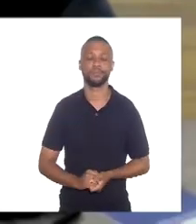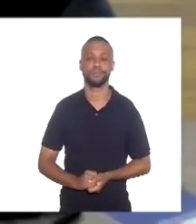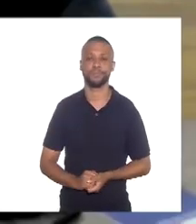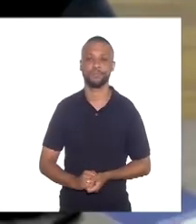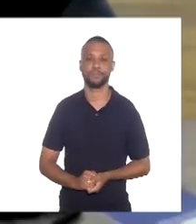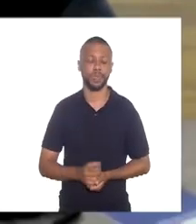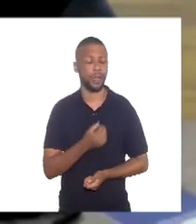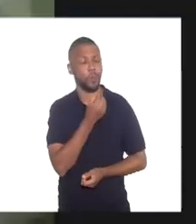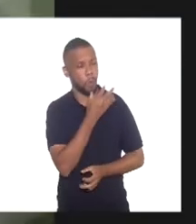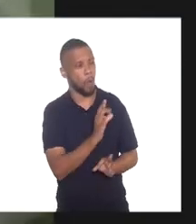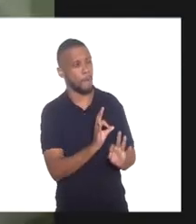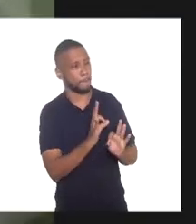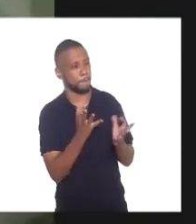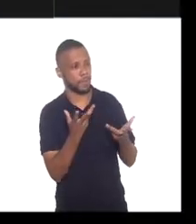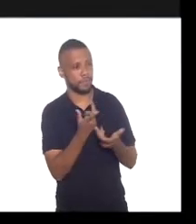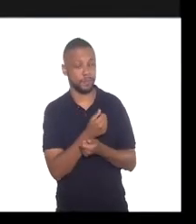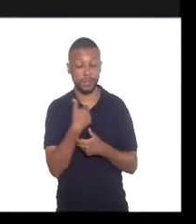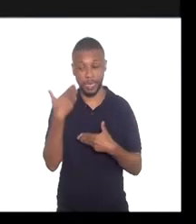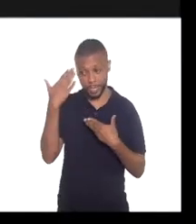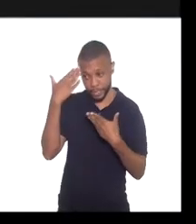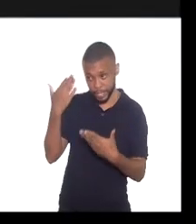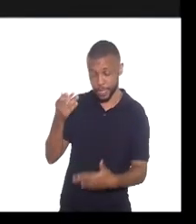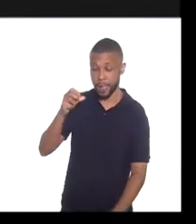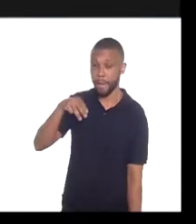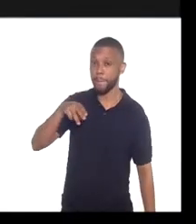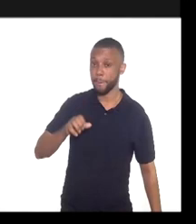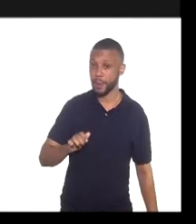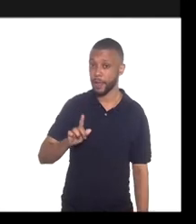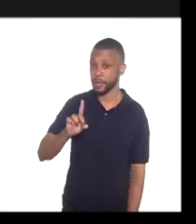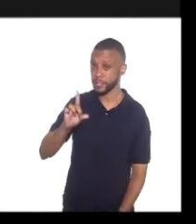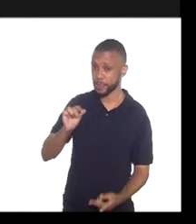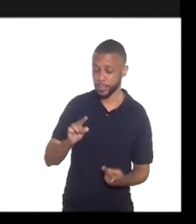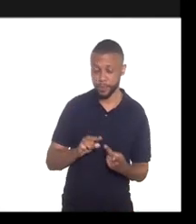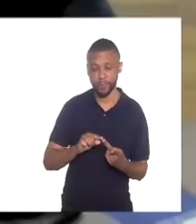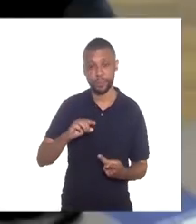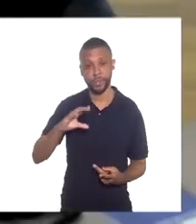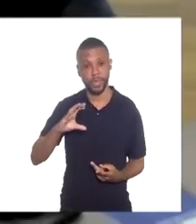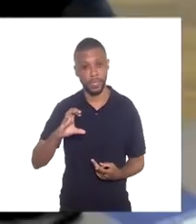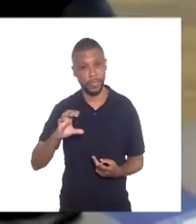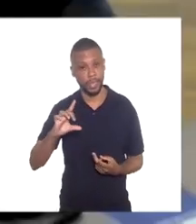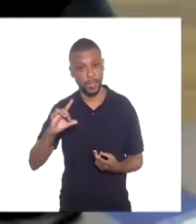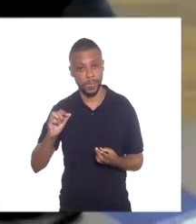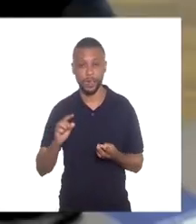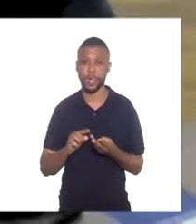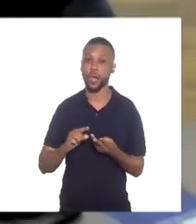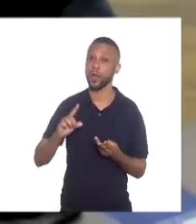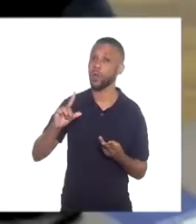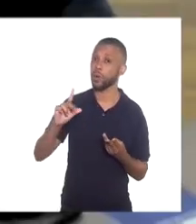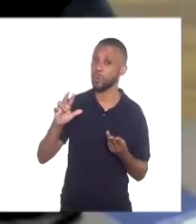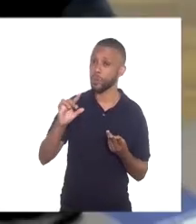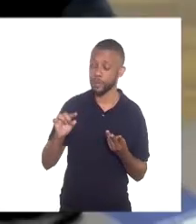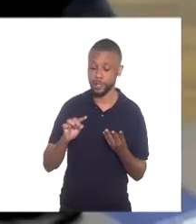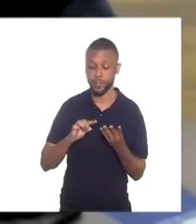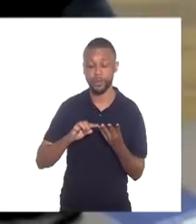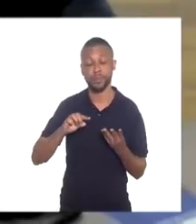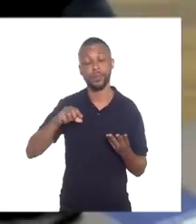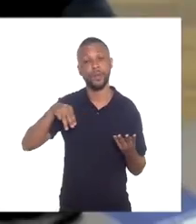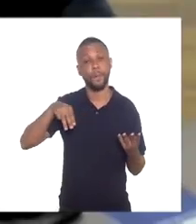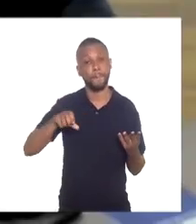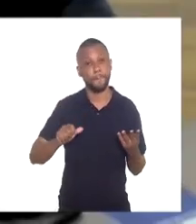Que bom. Agradecer a Magda, Célia, Luiz, o Mauro. Muito obrigado. E esse